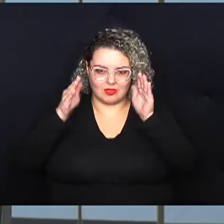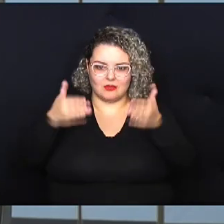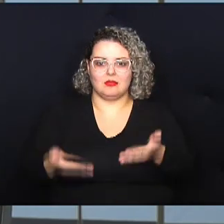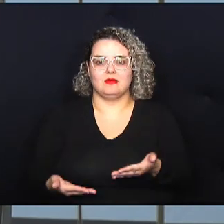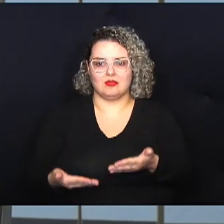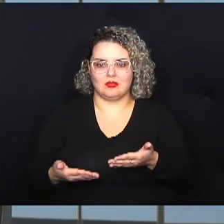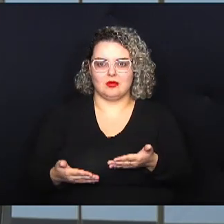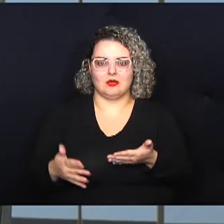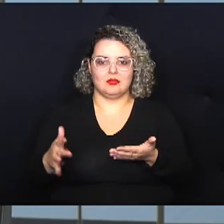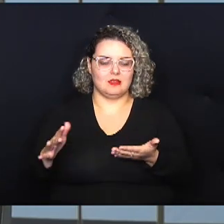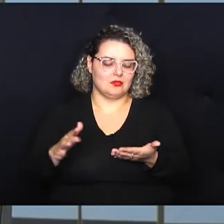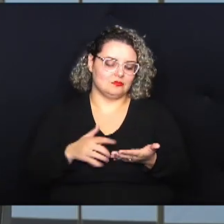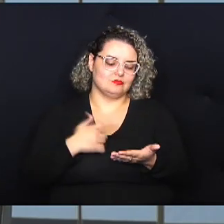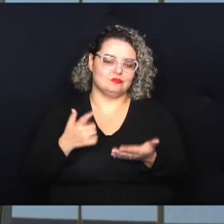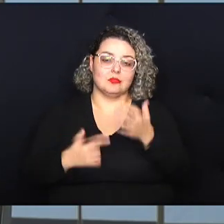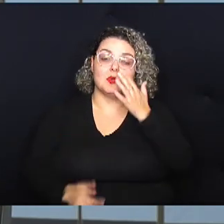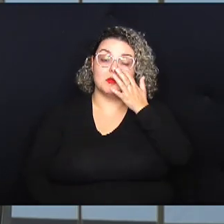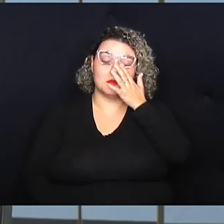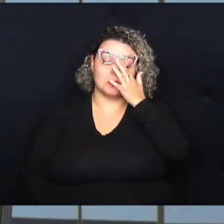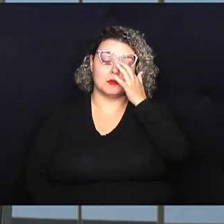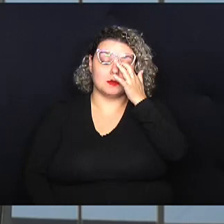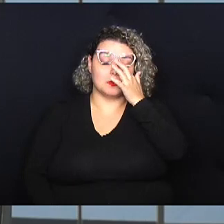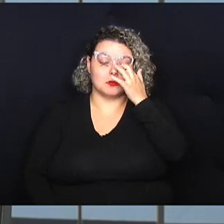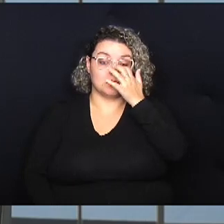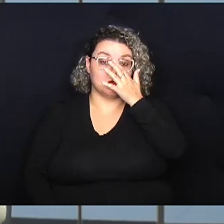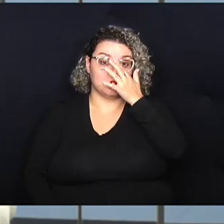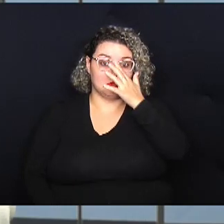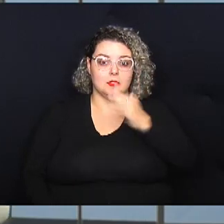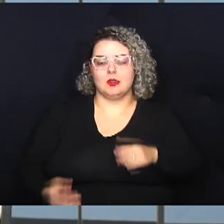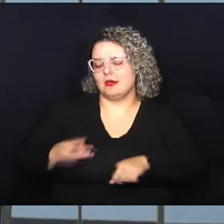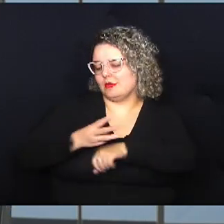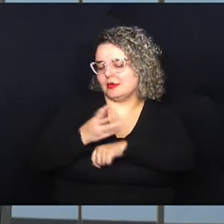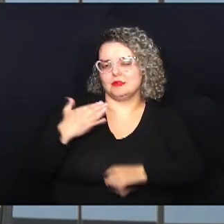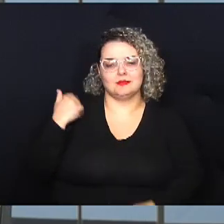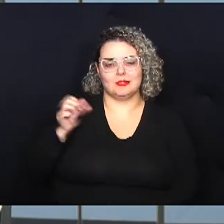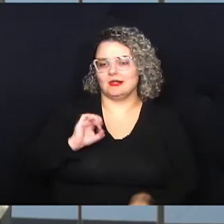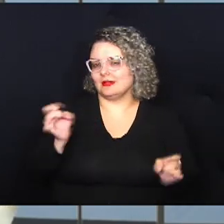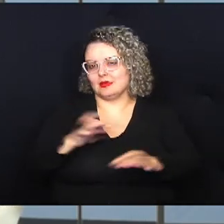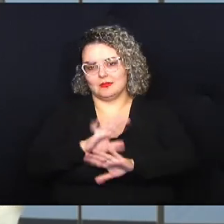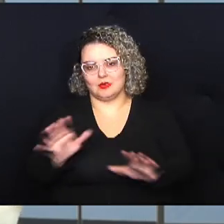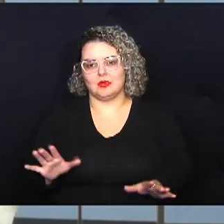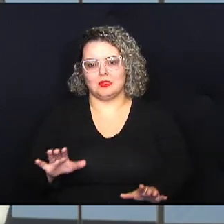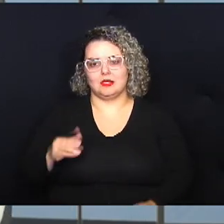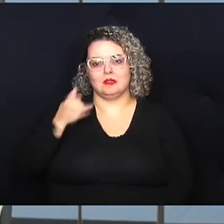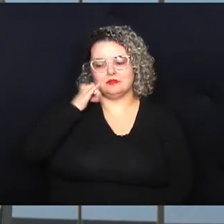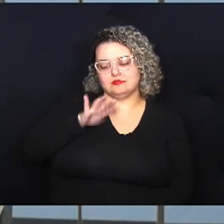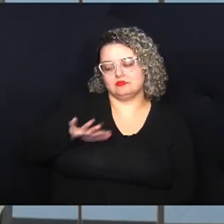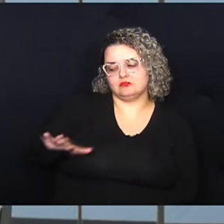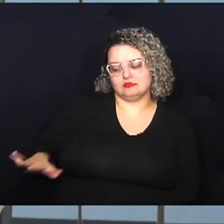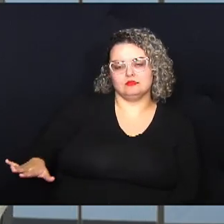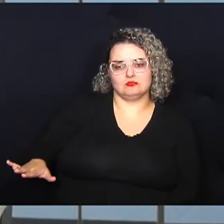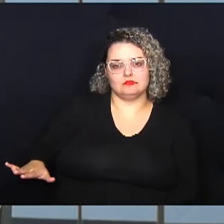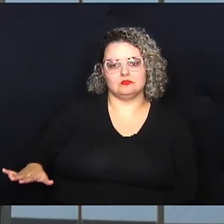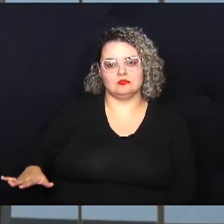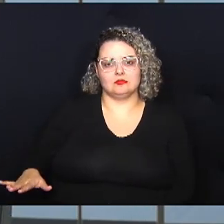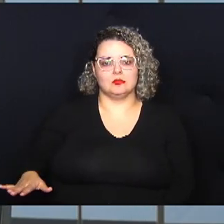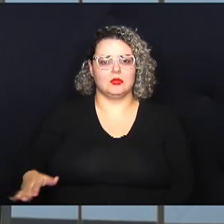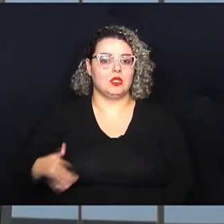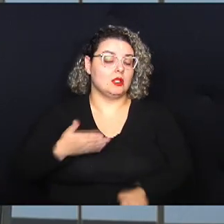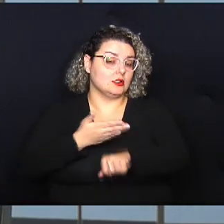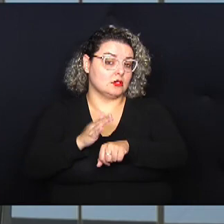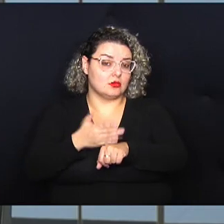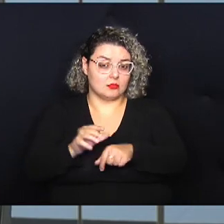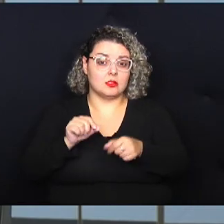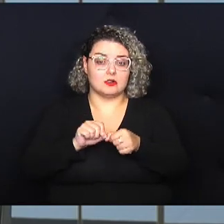ler no livro, mas você vai dar uma no WhatsApp, puxada, alguém chama ali e acabou, né? É deixar o celular lá guardadinho durante essa prática que você for